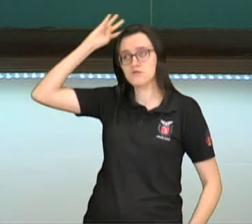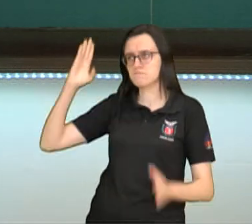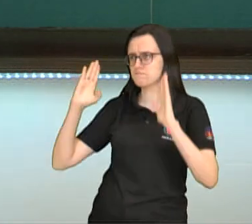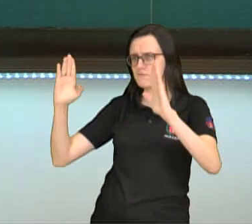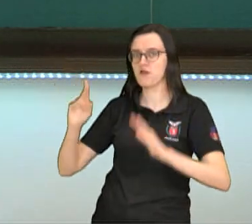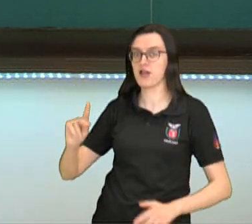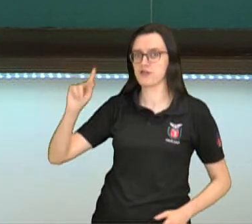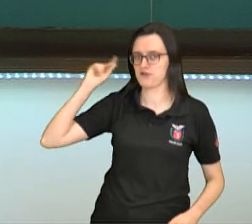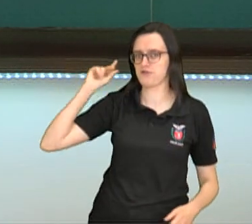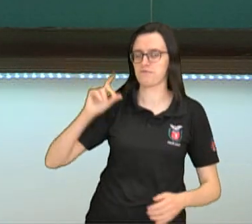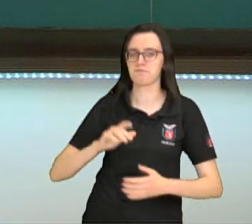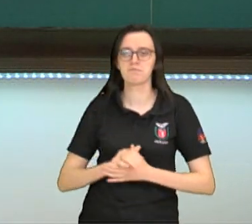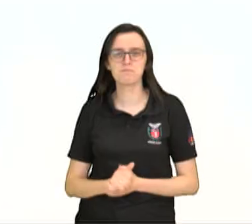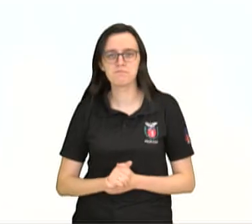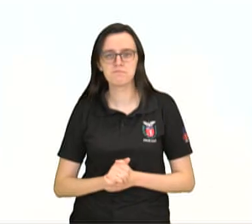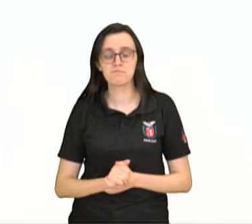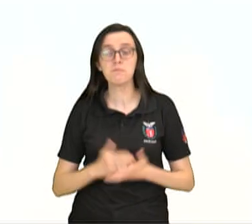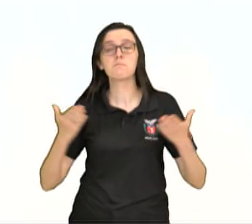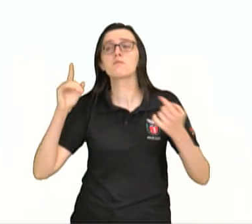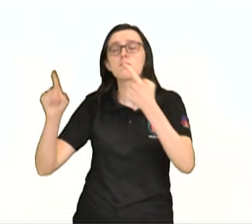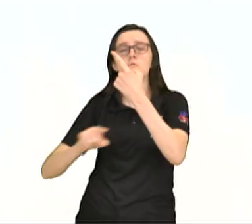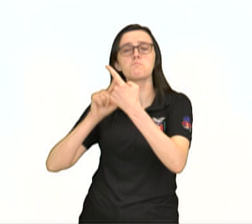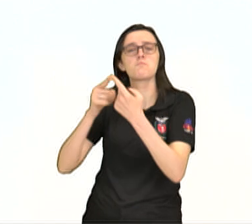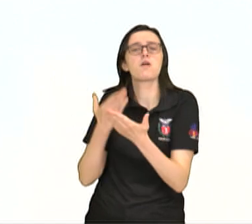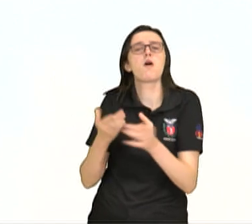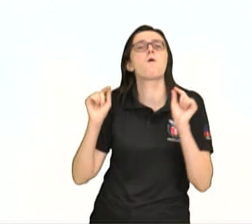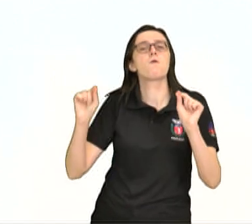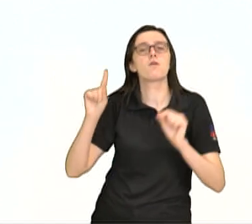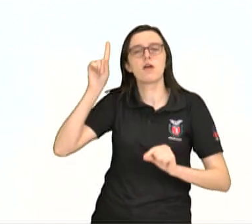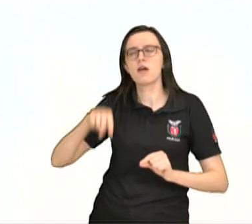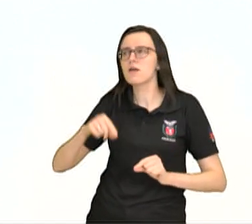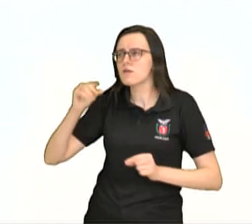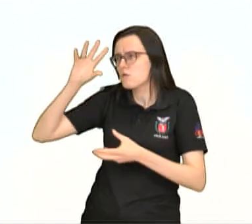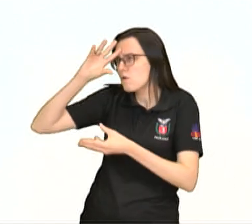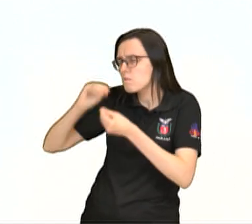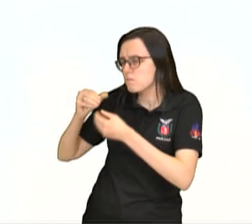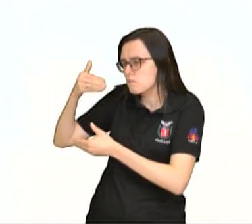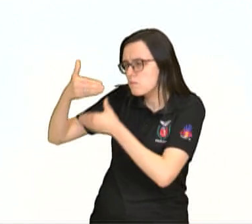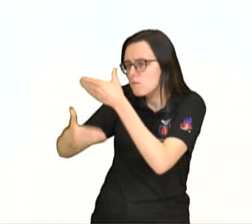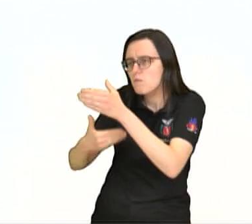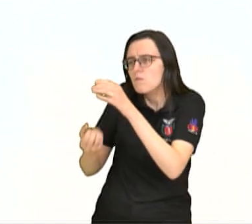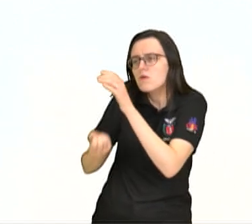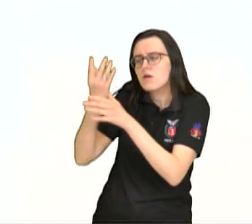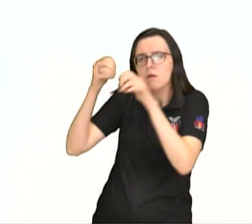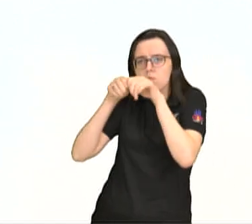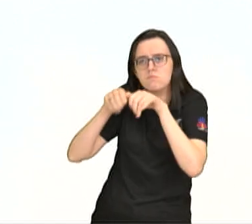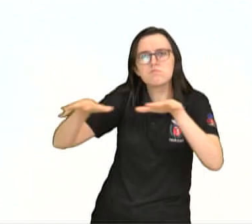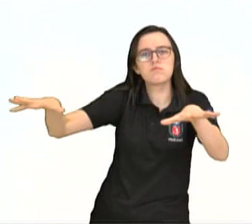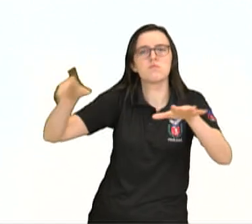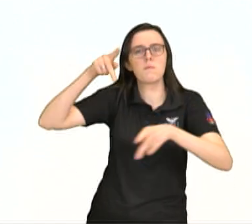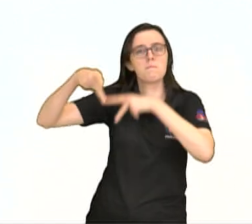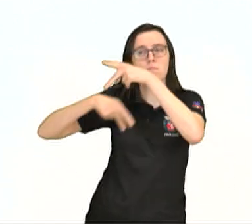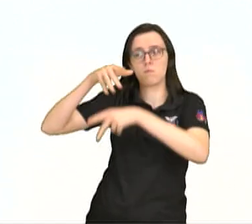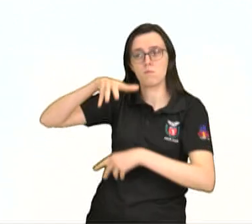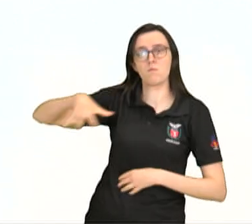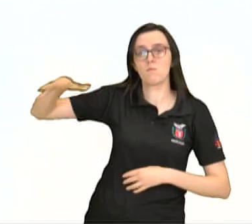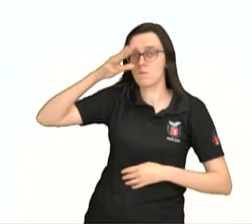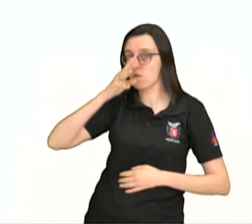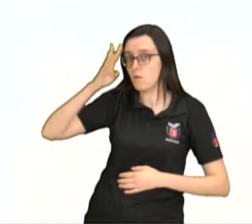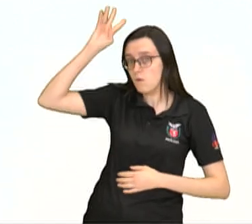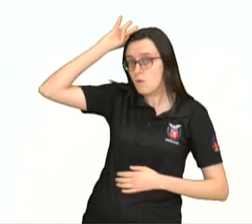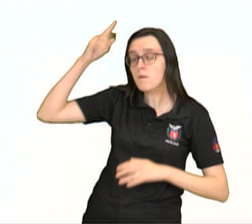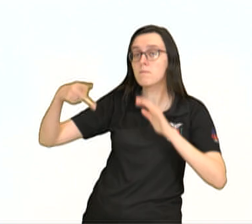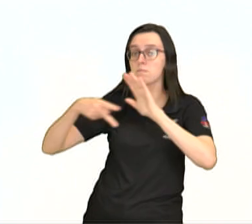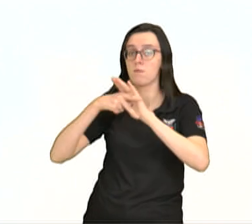Antiga. Pessoal, o objetivo de nossa aula é compreender o processo de formação e expansão da civilização romana monárquica,